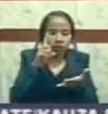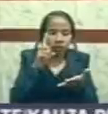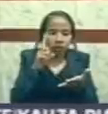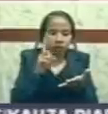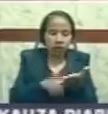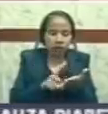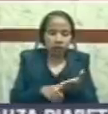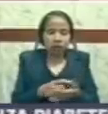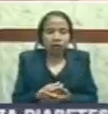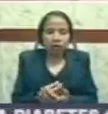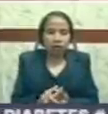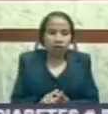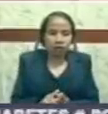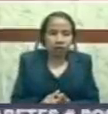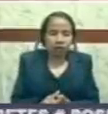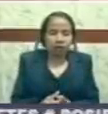Então.